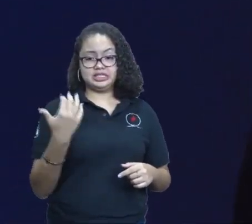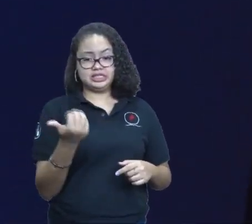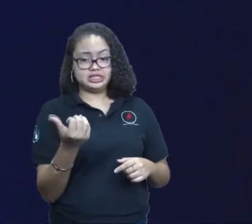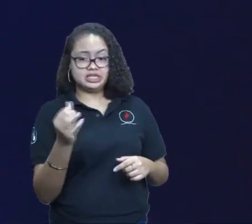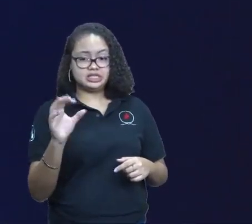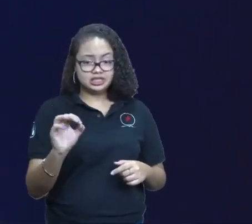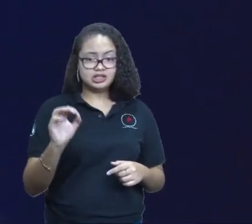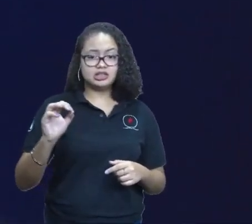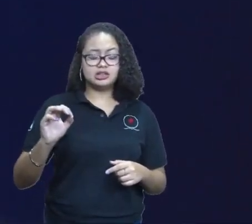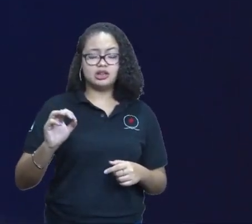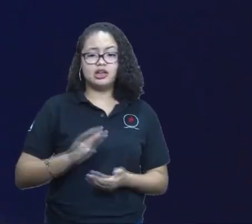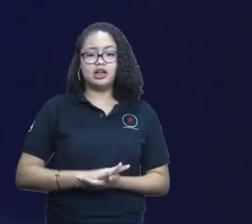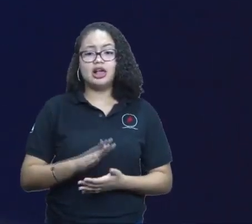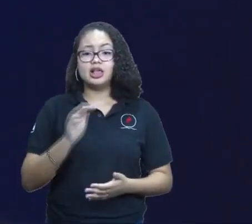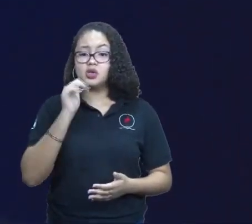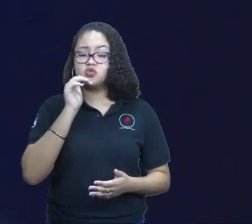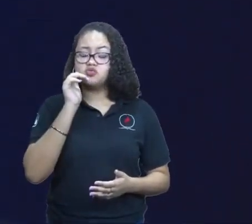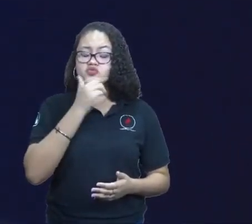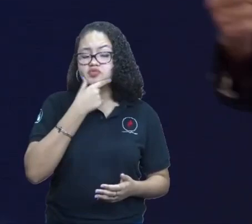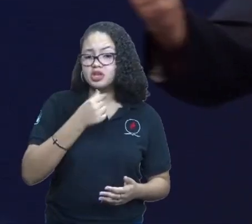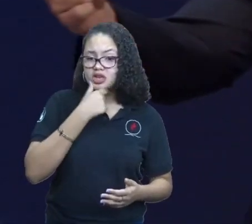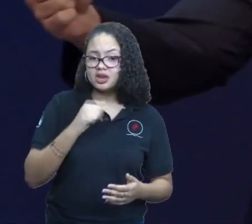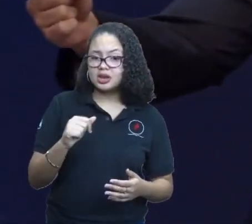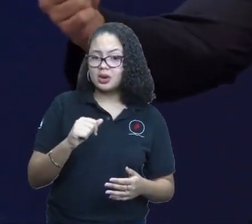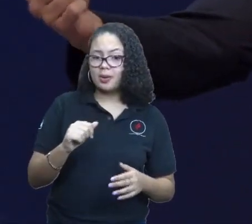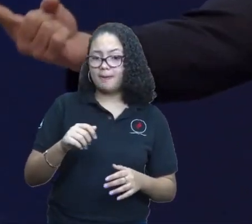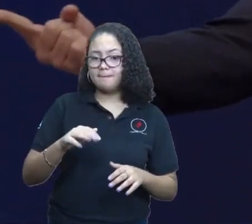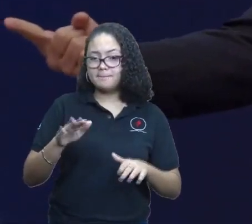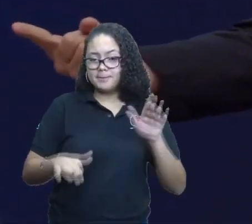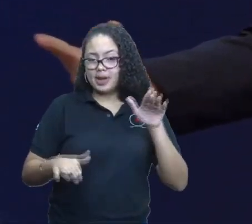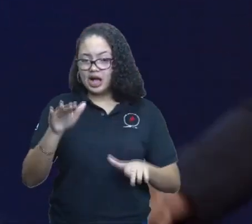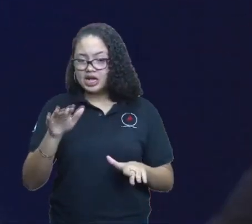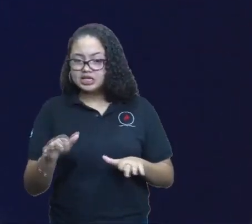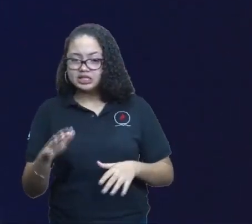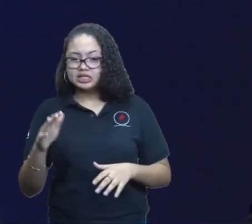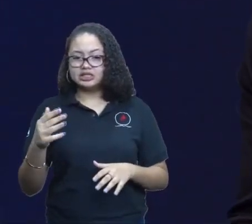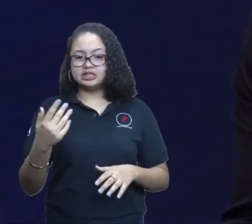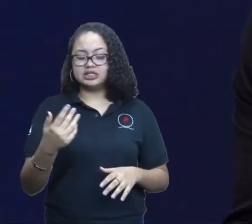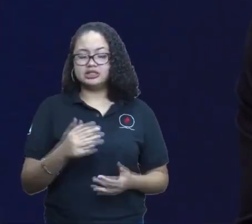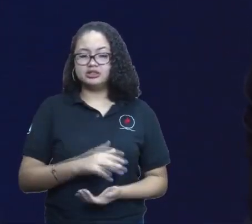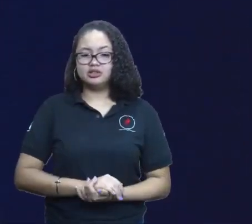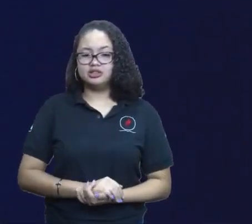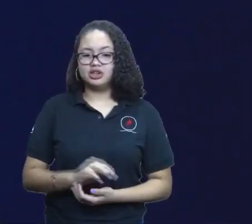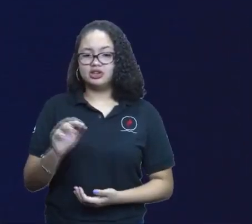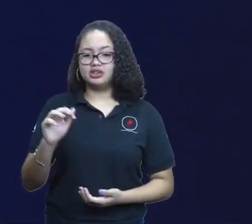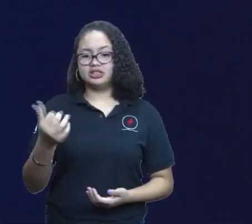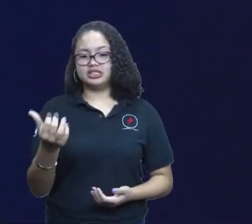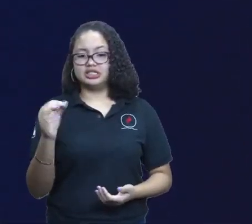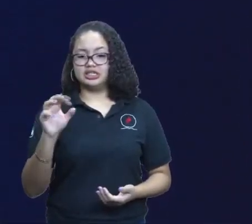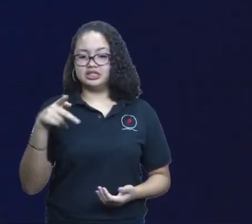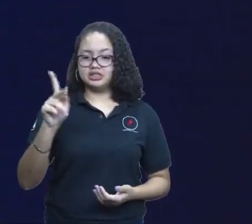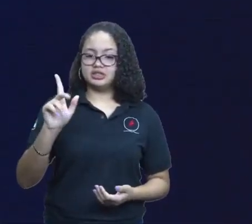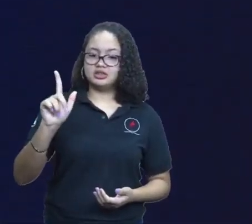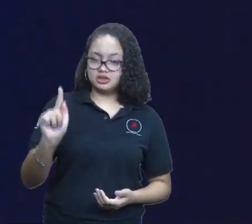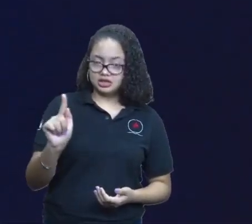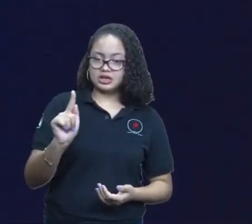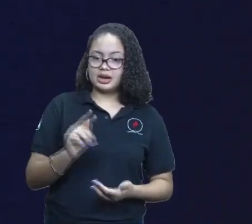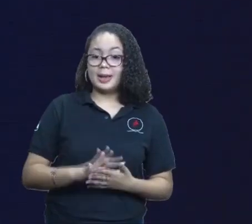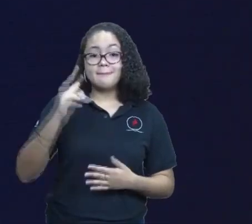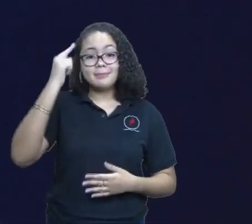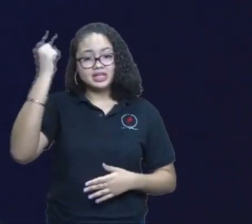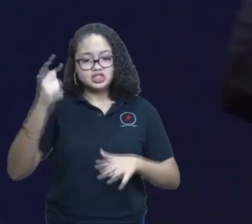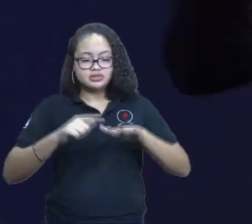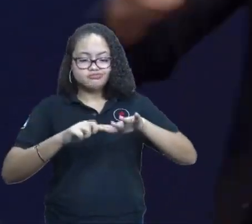uns 50 kg Você consegue imaginar uma senhora de 60 anos com uma adolescente no colo tendo que subir escada